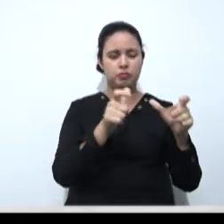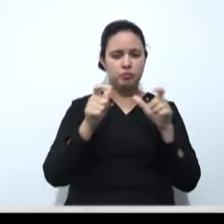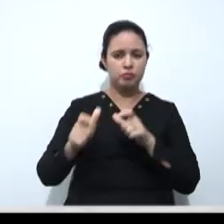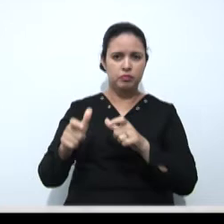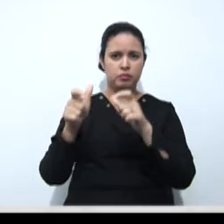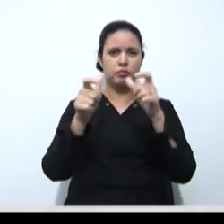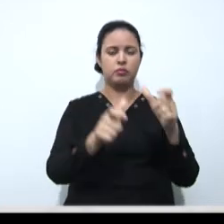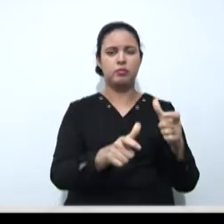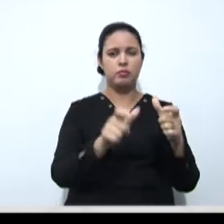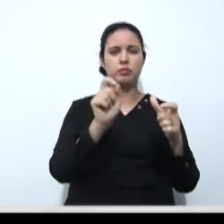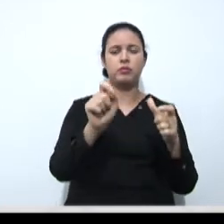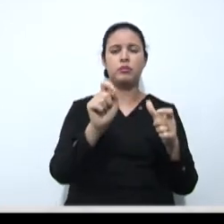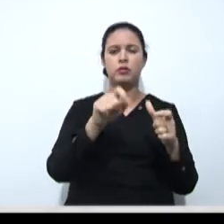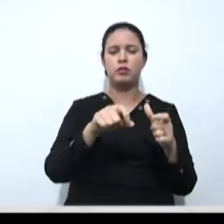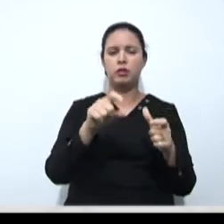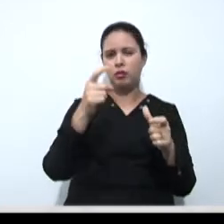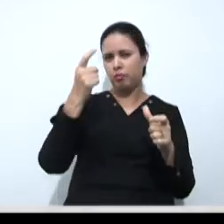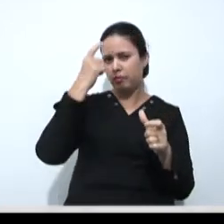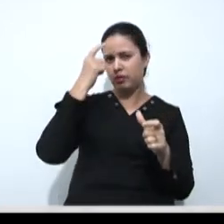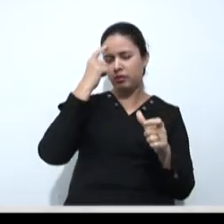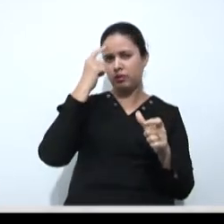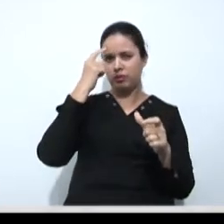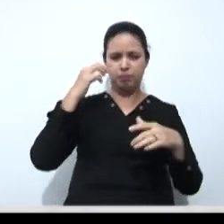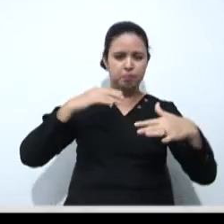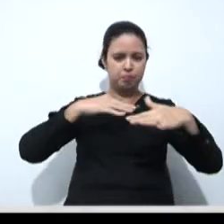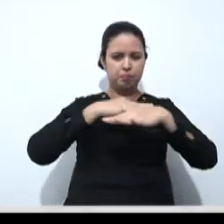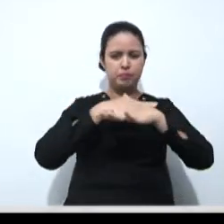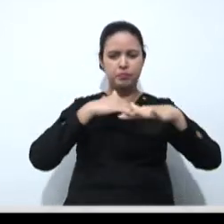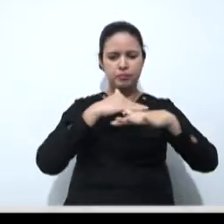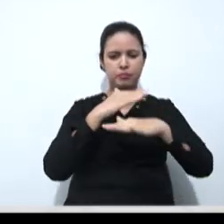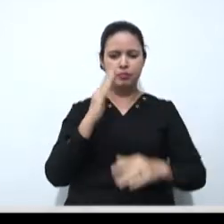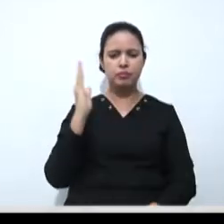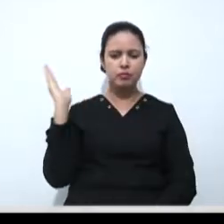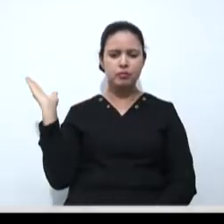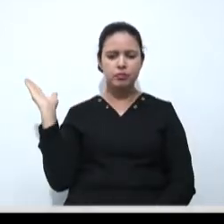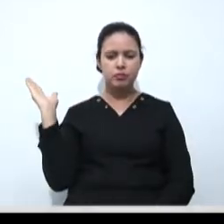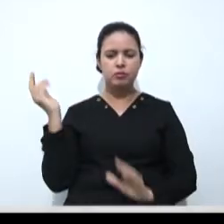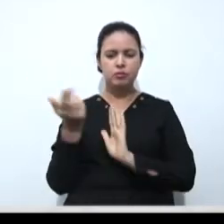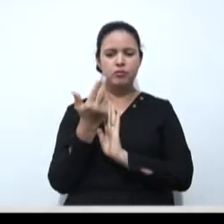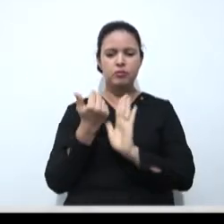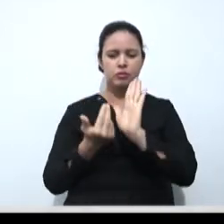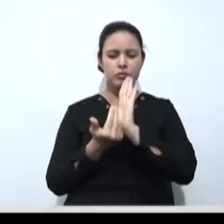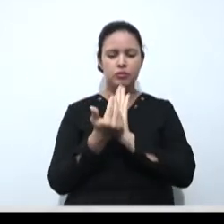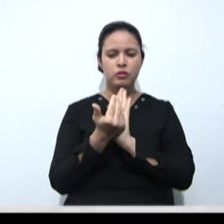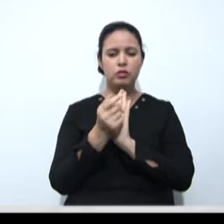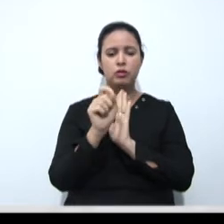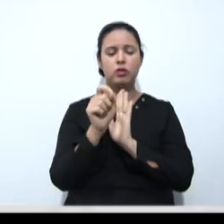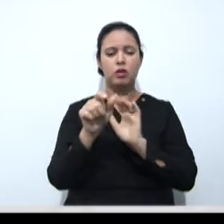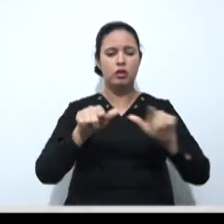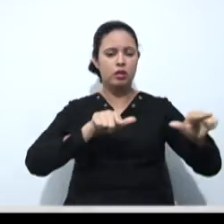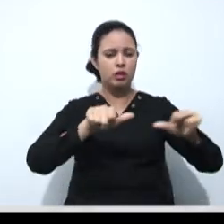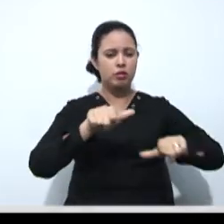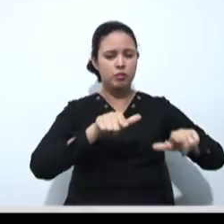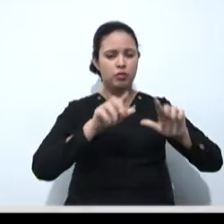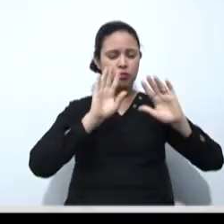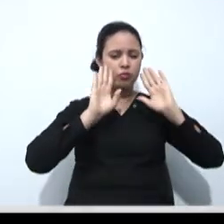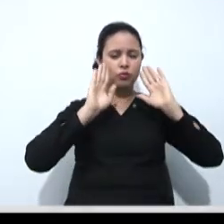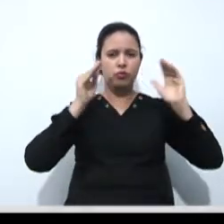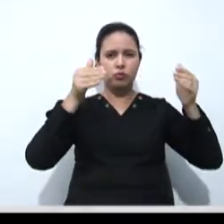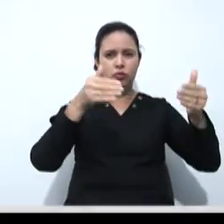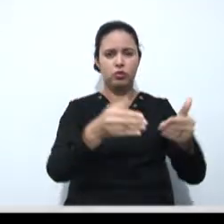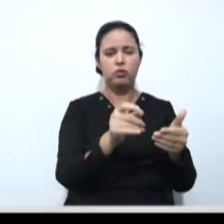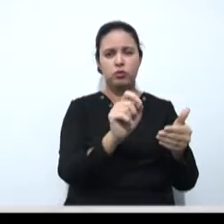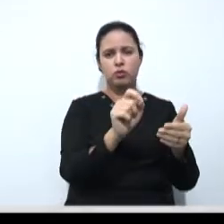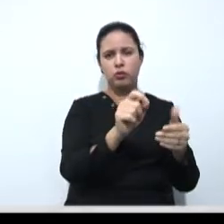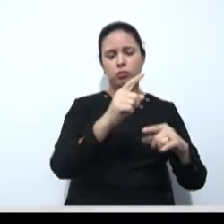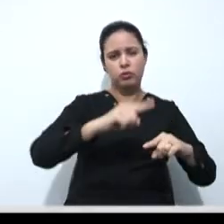produtivo local. Imagine uma região, imagine que ela tem a vocação de produzir algum tipo de